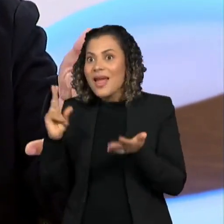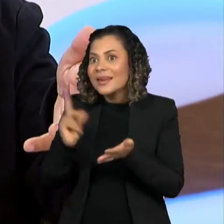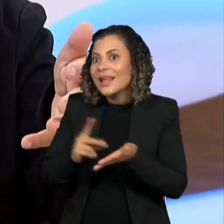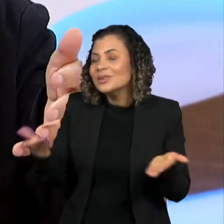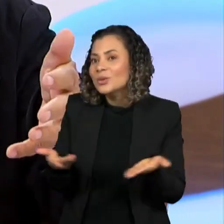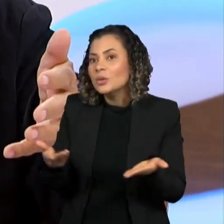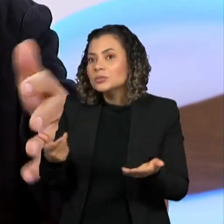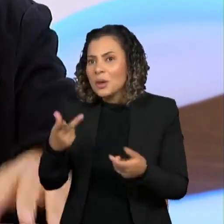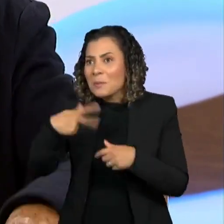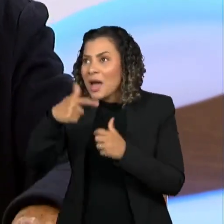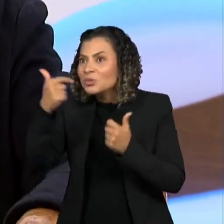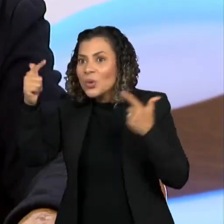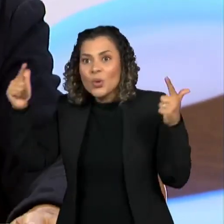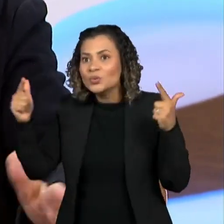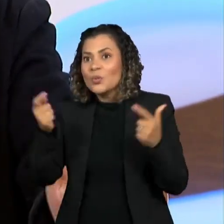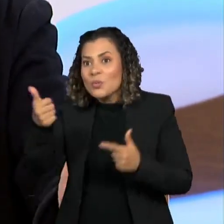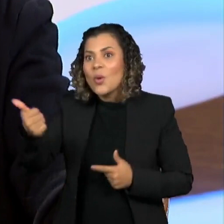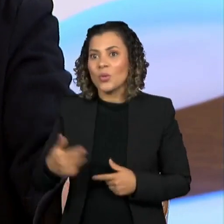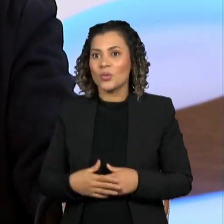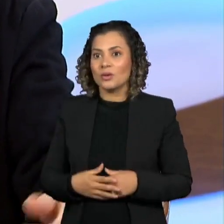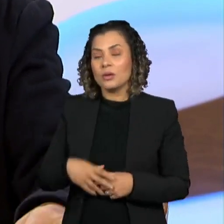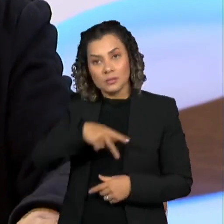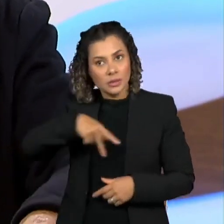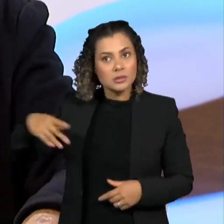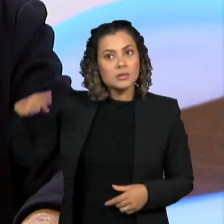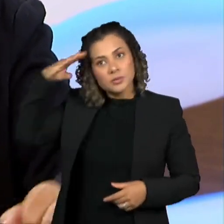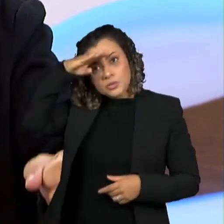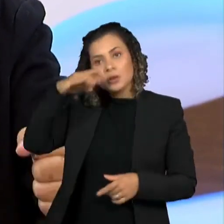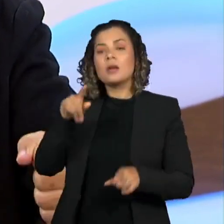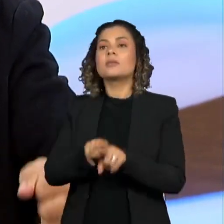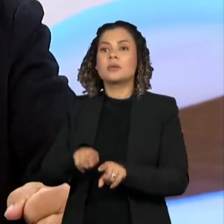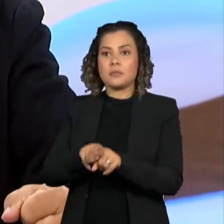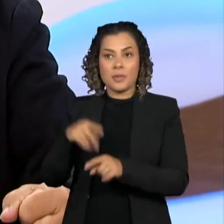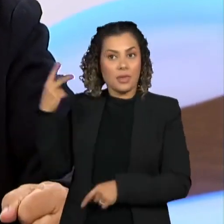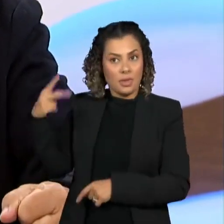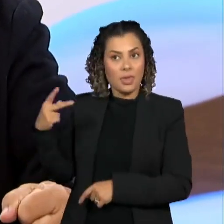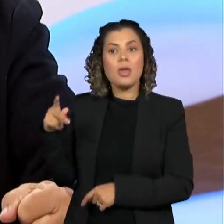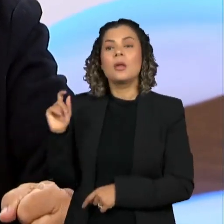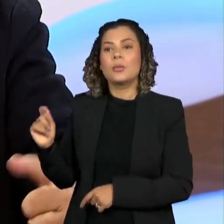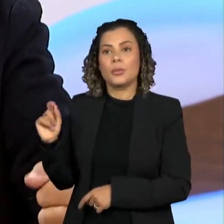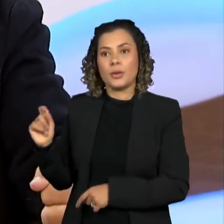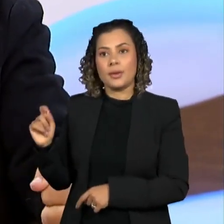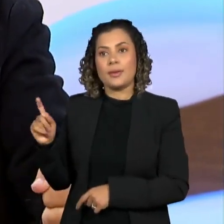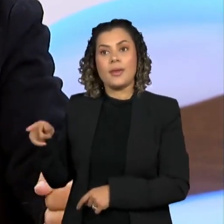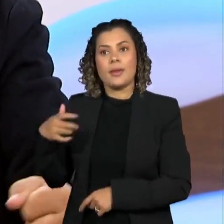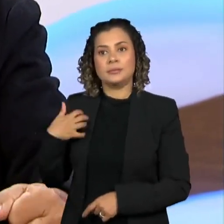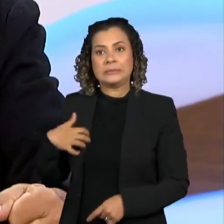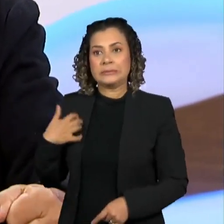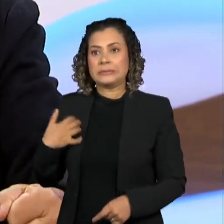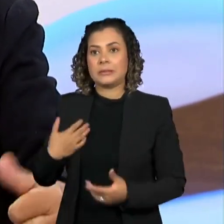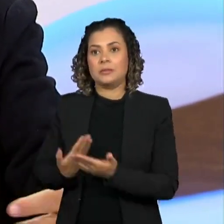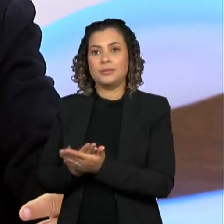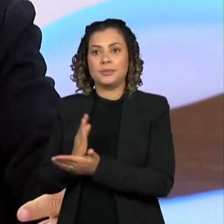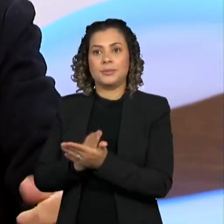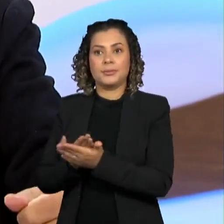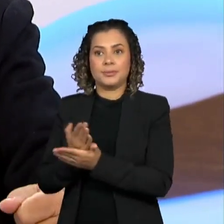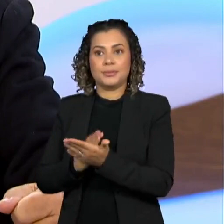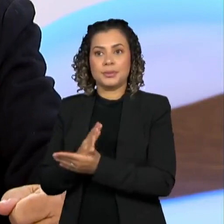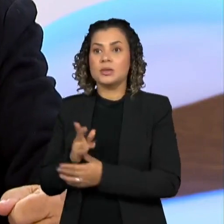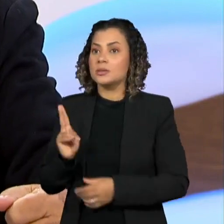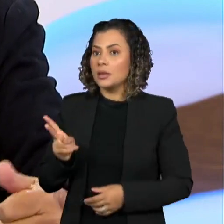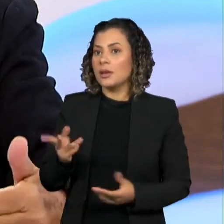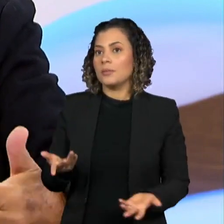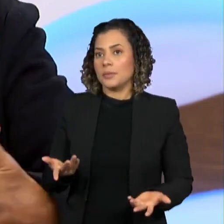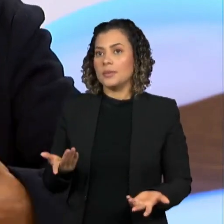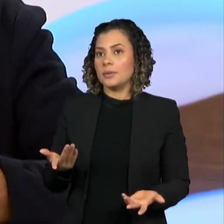Poucos países tenham o próprio bolsonaro né Ele é muito irritado com essa situação eu já escrevi